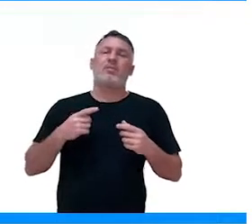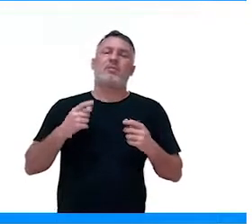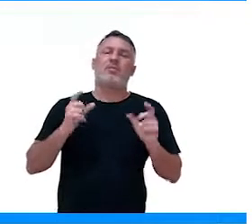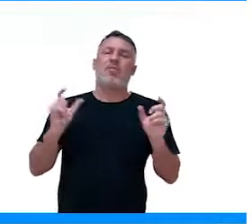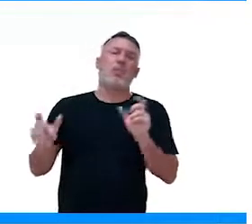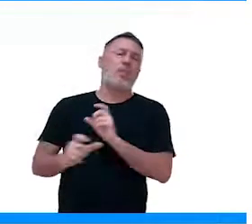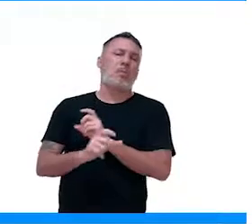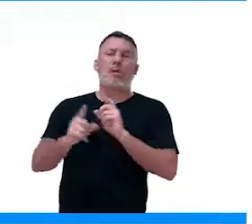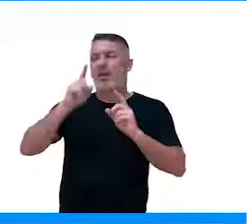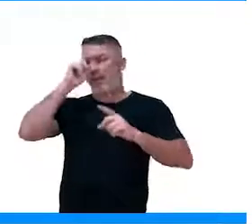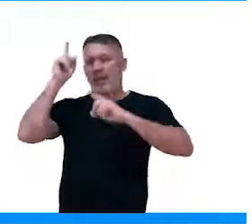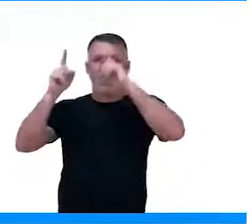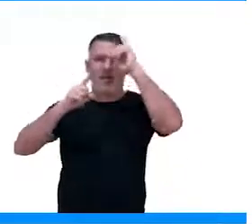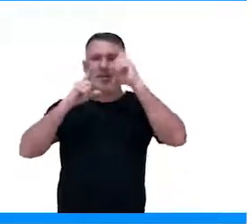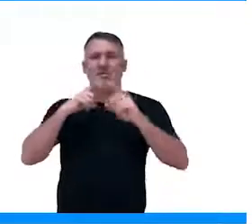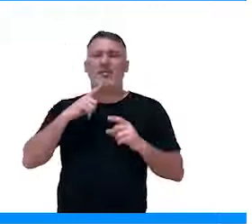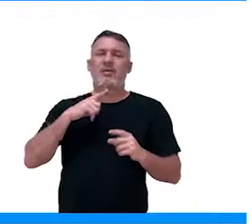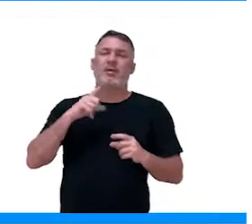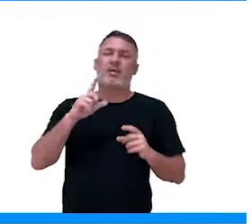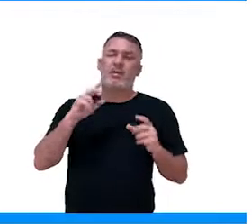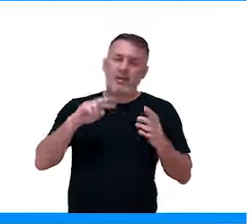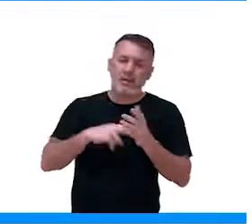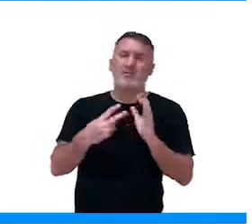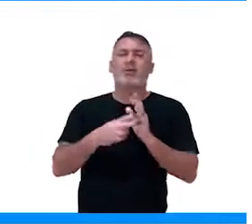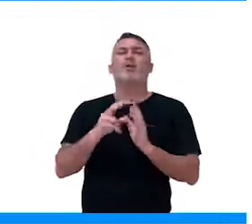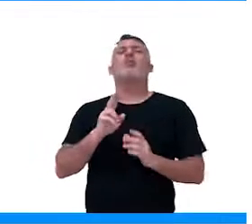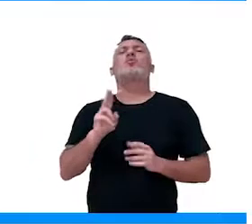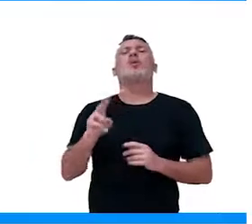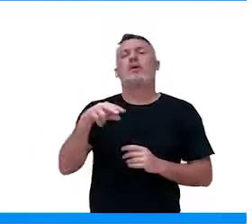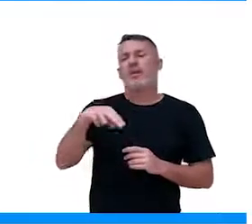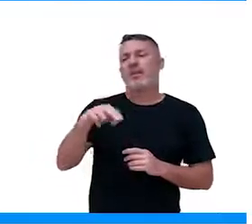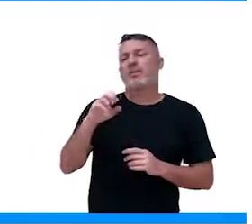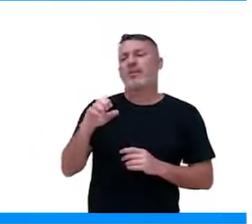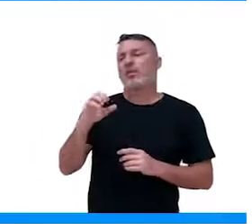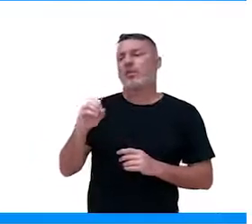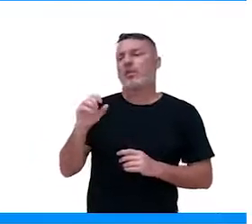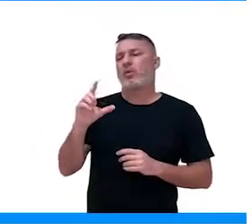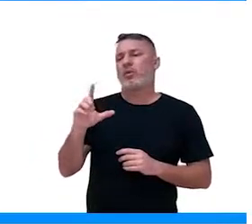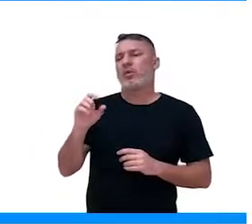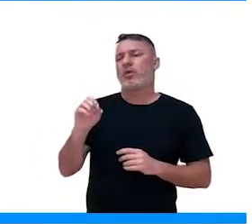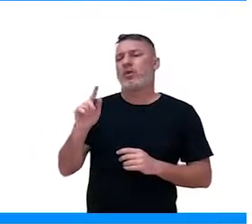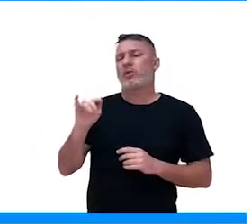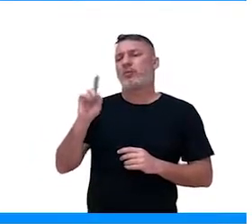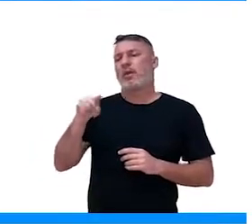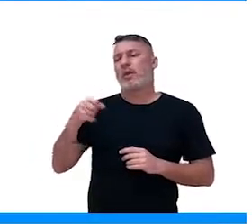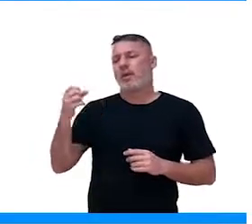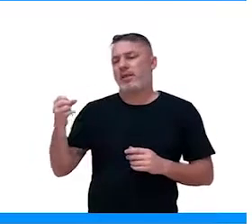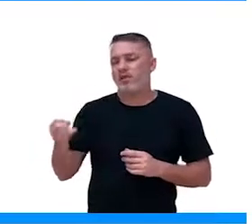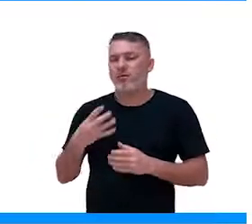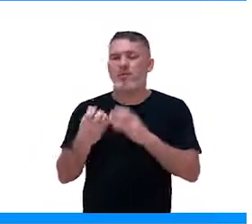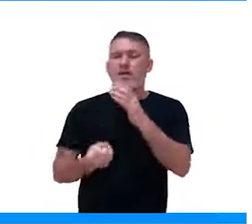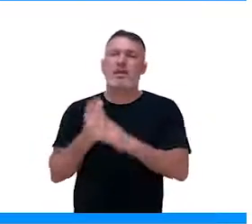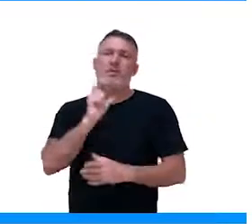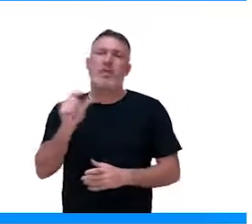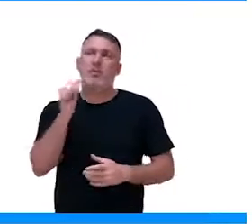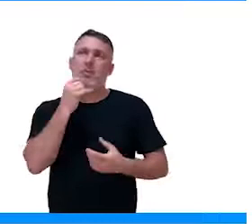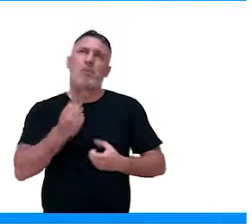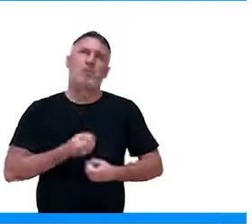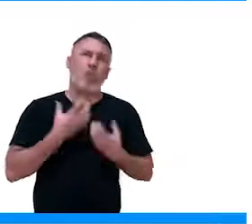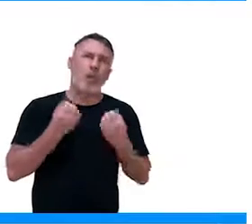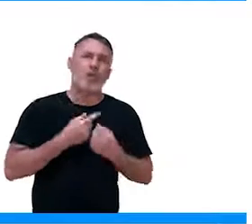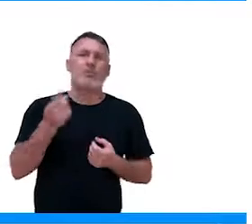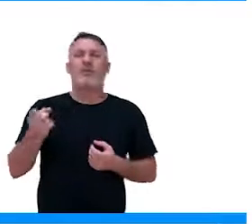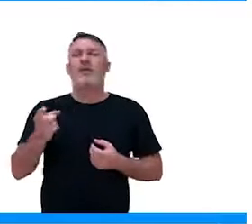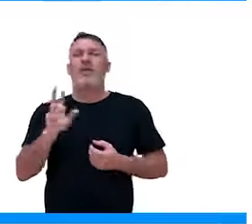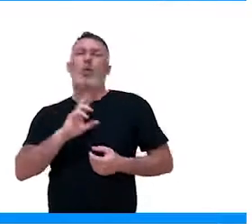então ele criava as palavras, né? Então, neologismo é a criação de novos itens lexicais, tá? A gente encontra isso em poema,